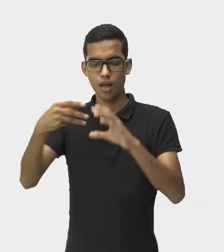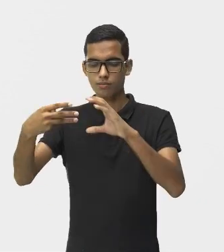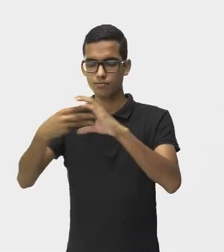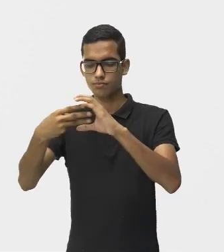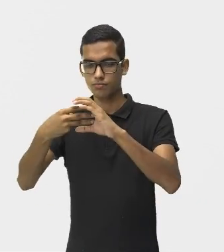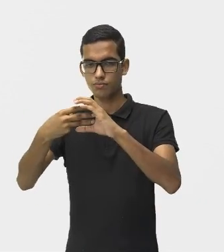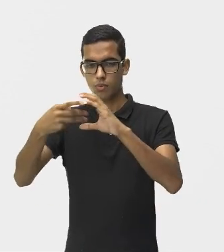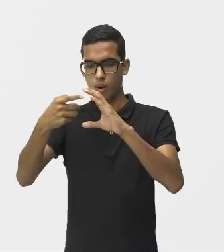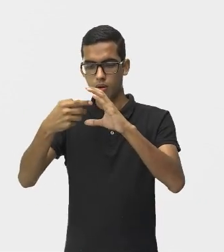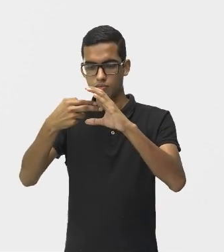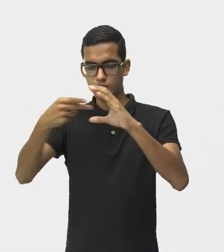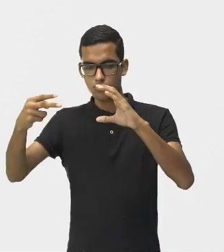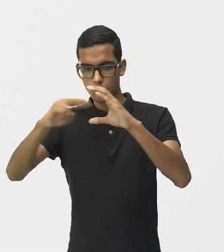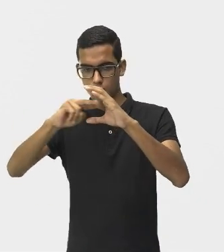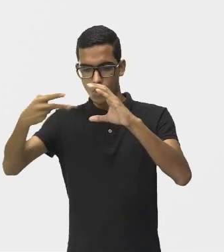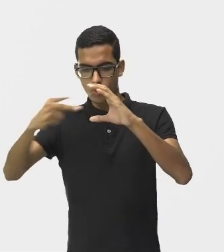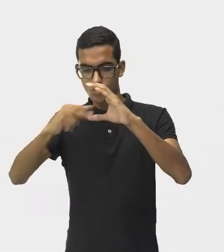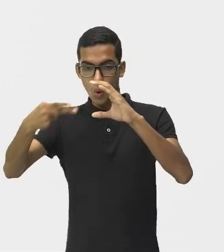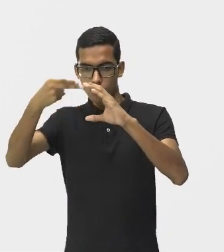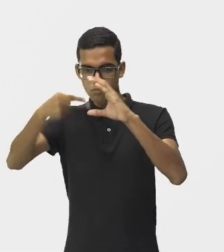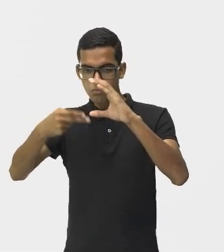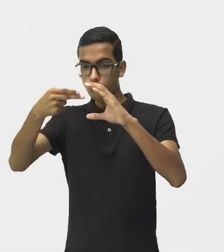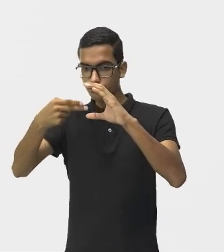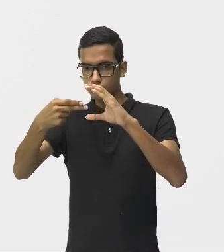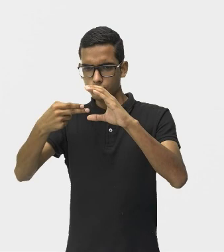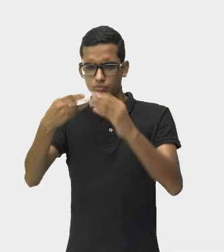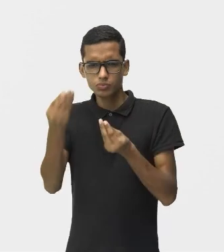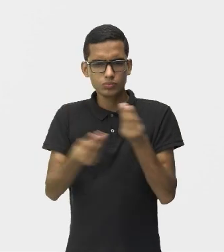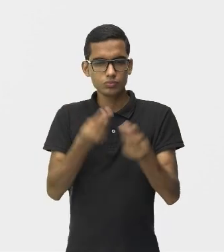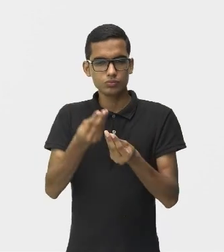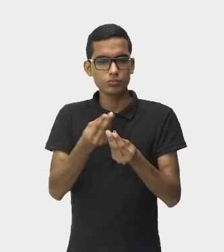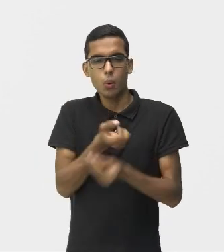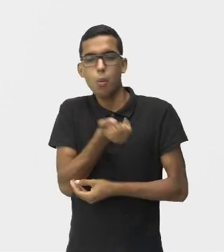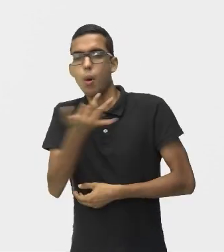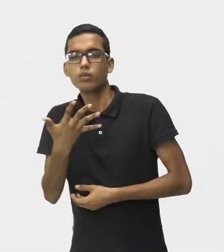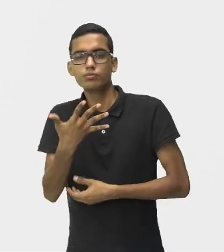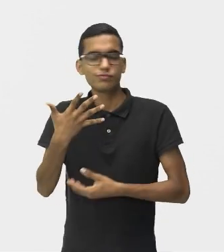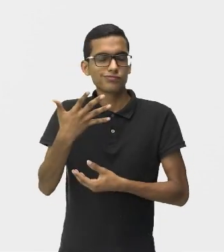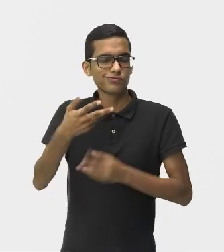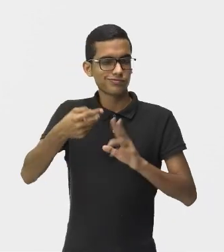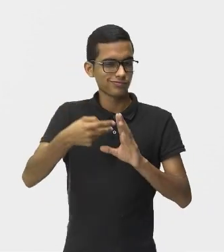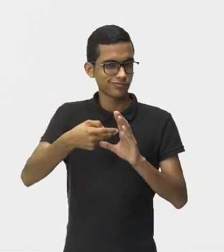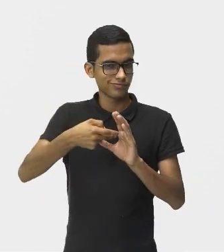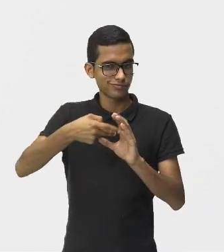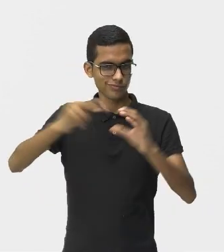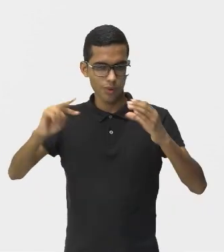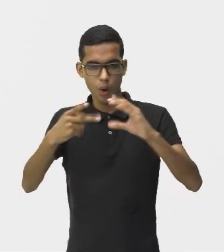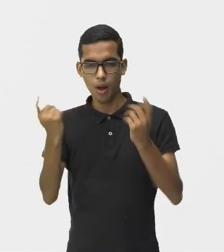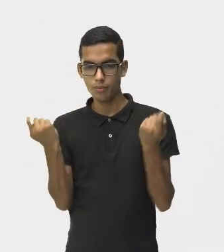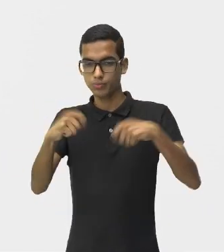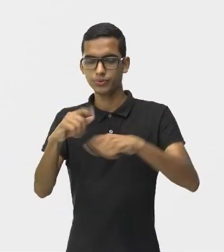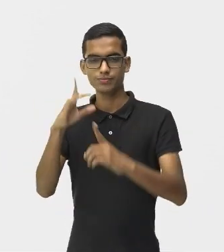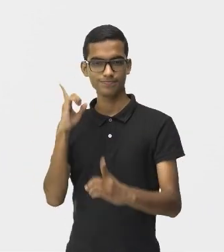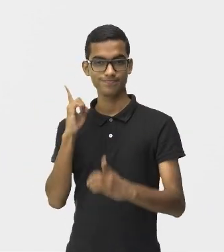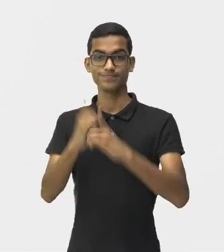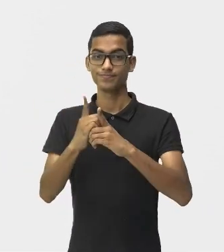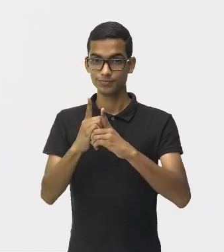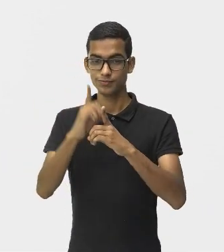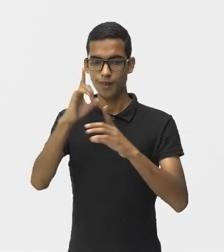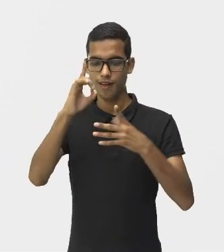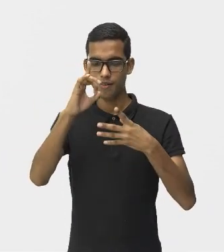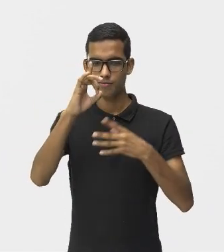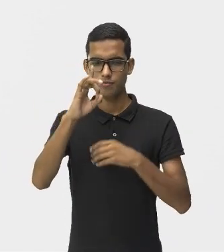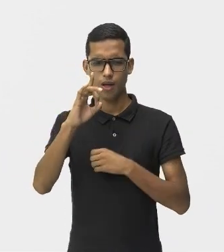ser encontrados em cada um deles? Né? Então, o que a gente vai fazer? A gente vai duplicar. Né? Então, o feijão que tinha